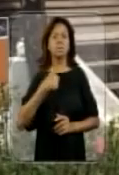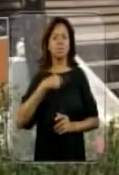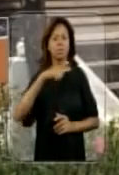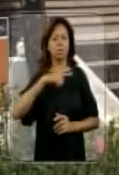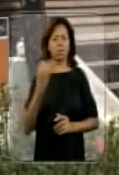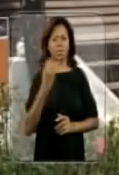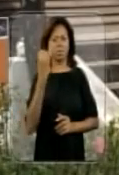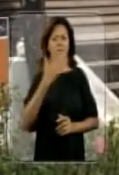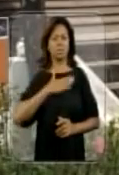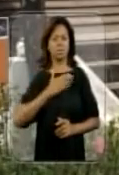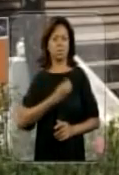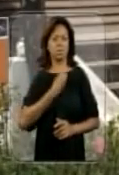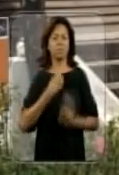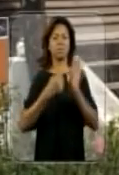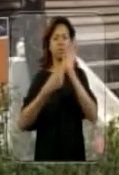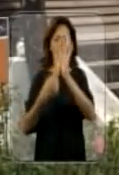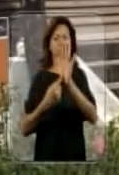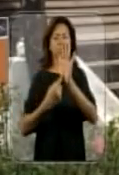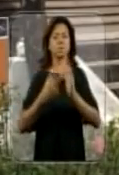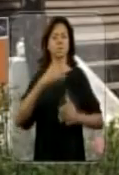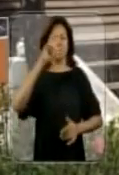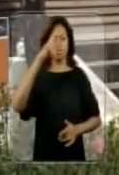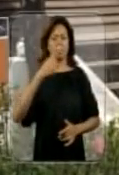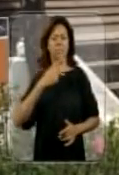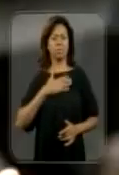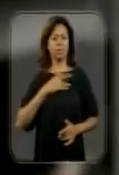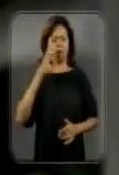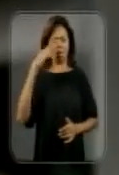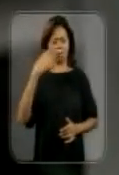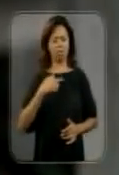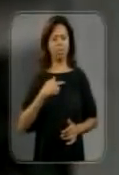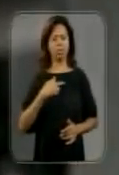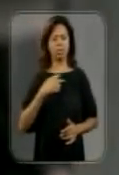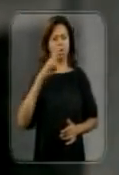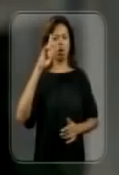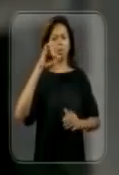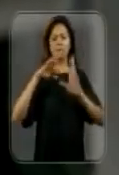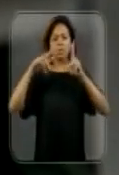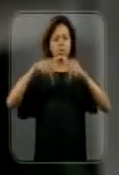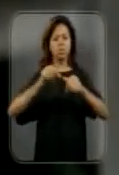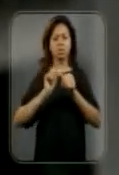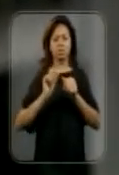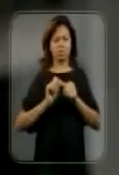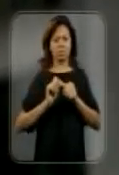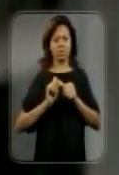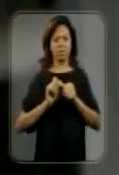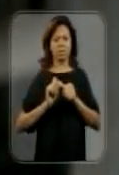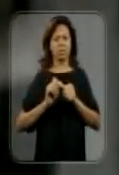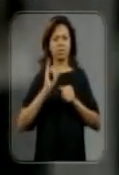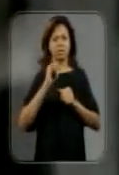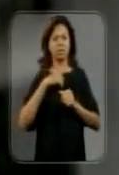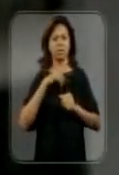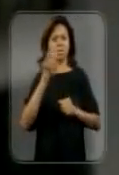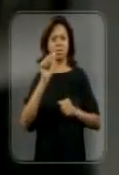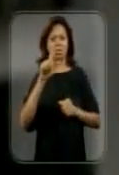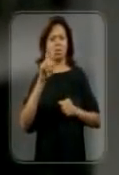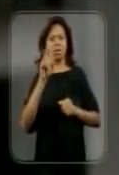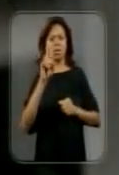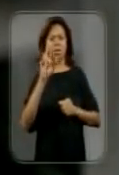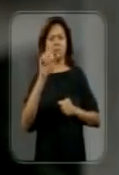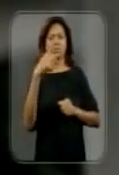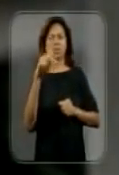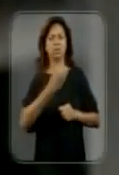Para valorizar a minha vida, para me mostrar que, poxa, olhe para você, olhe para tudo que você fez. Será que